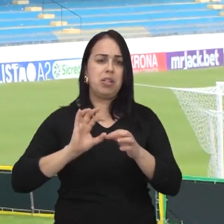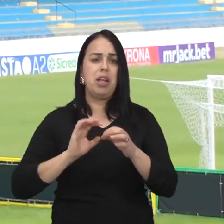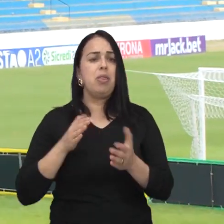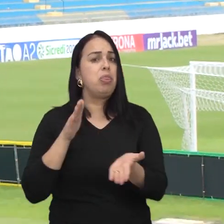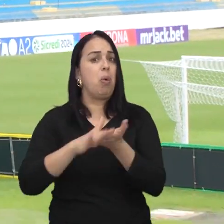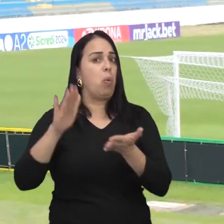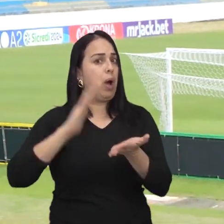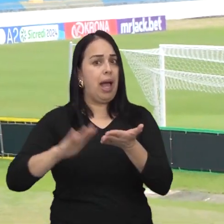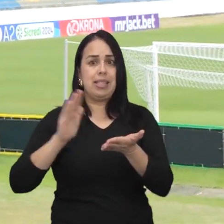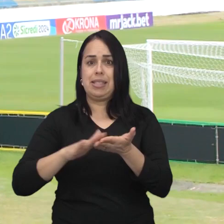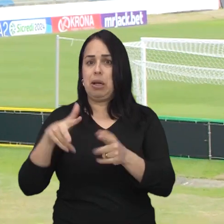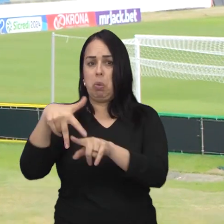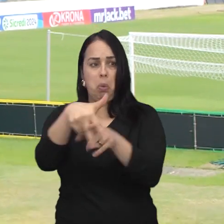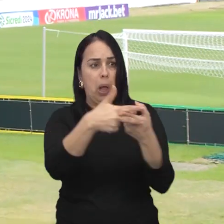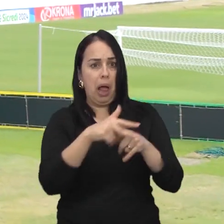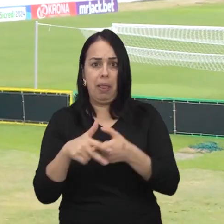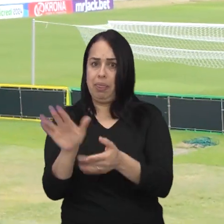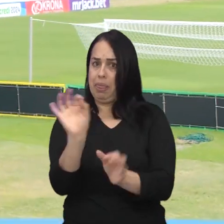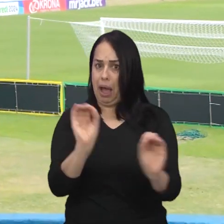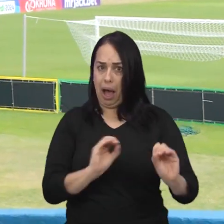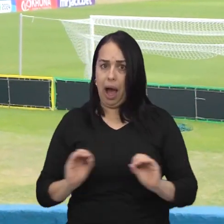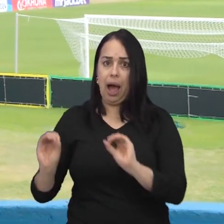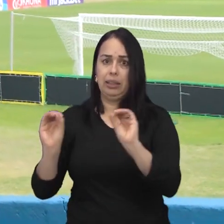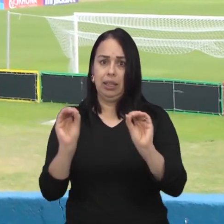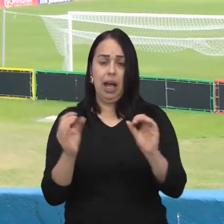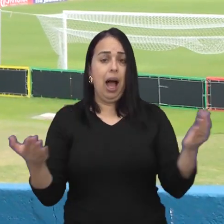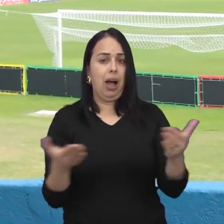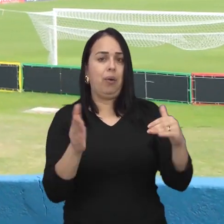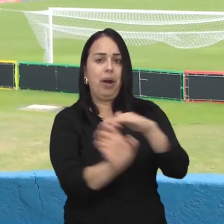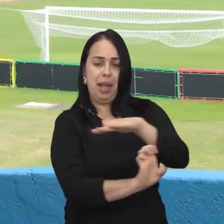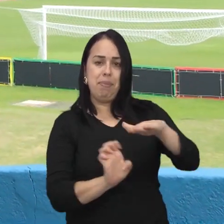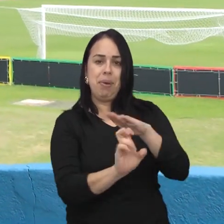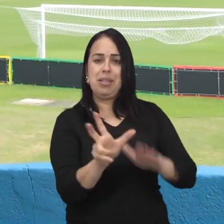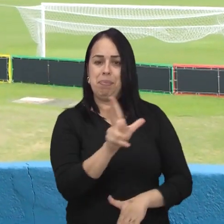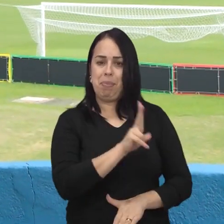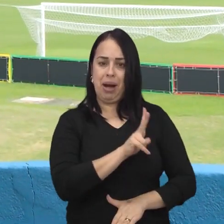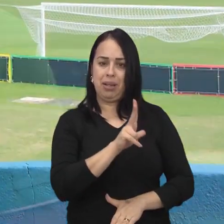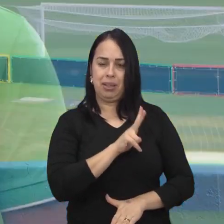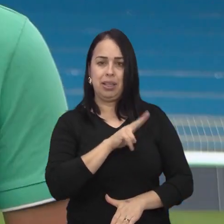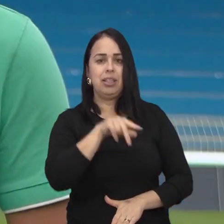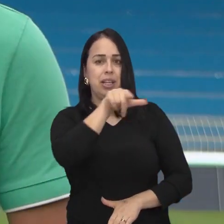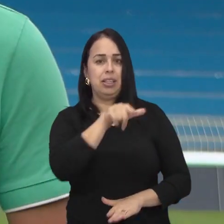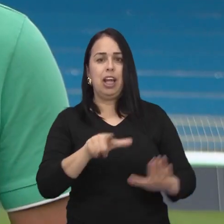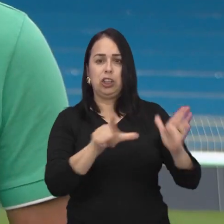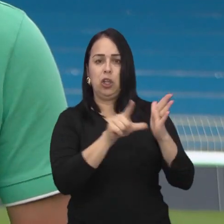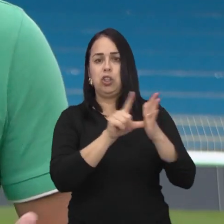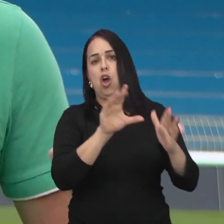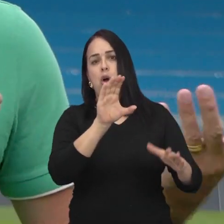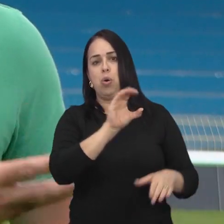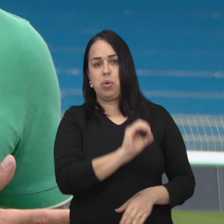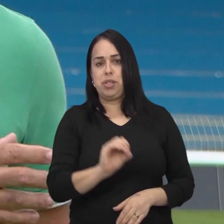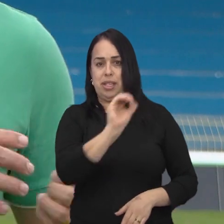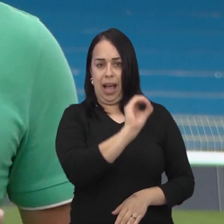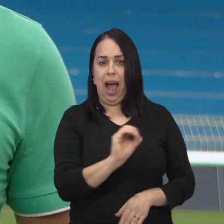deixa de gastar com manutenção, com a administração do estádio, isso passa a ser do grupo Oscar para